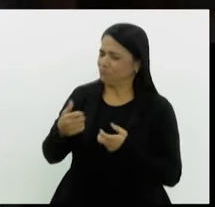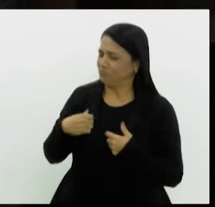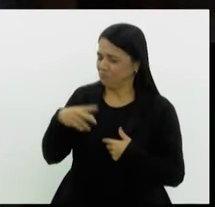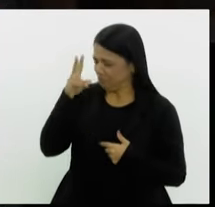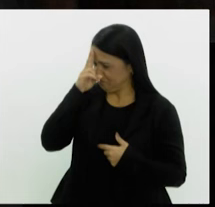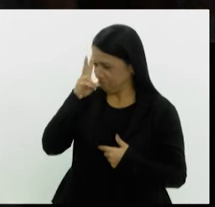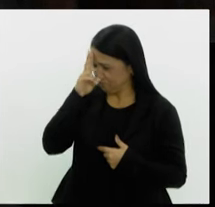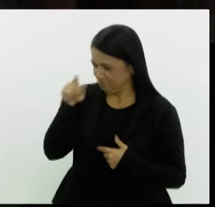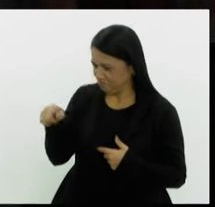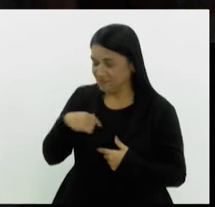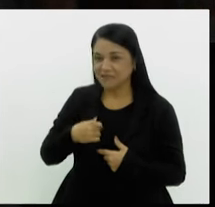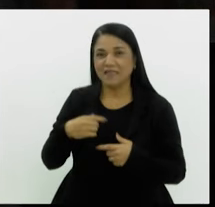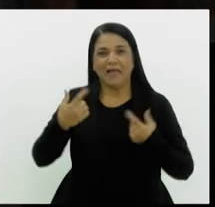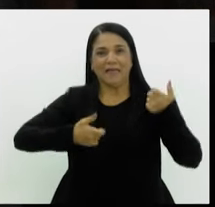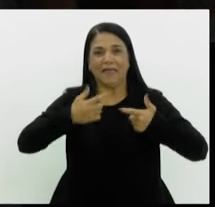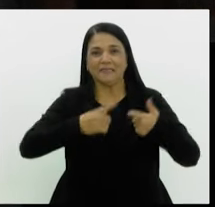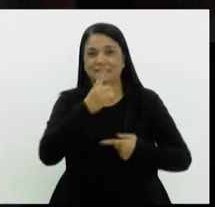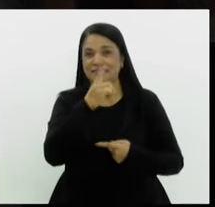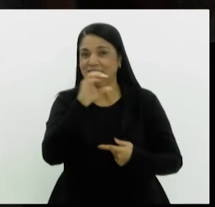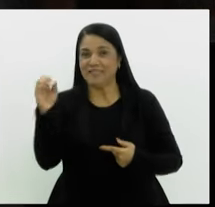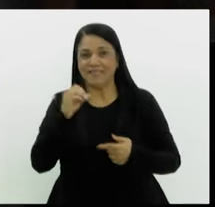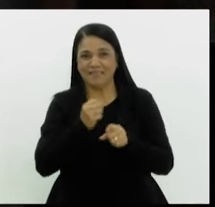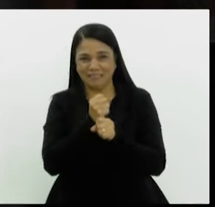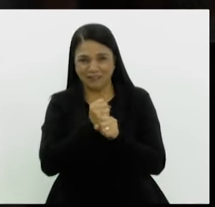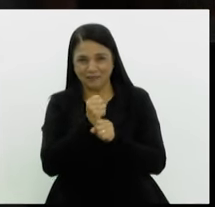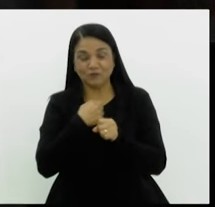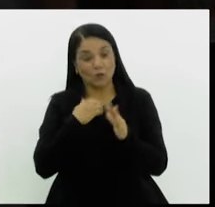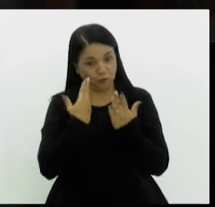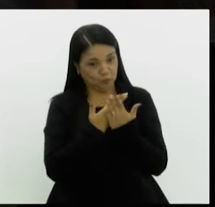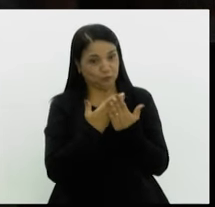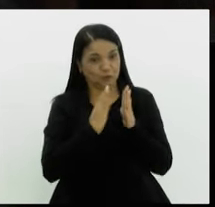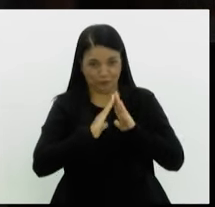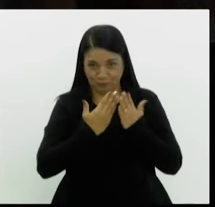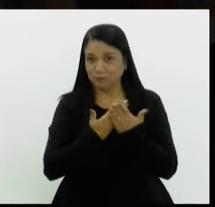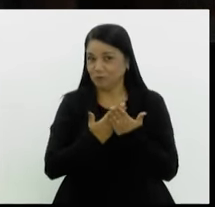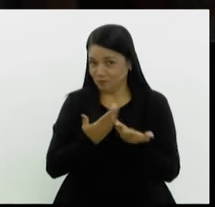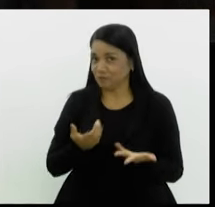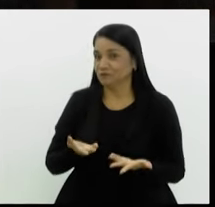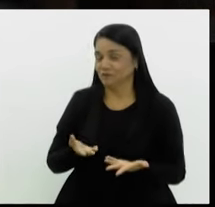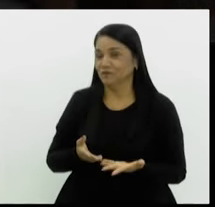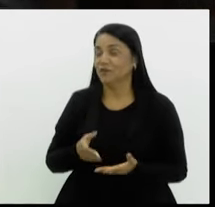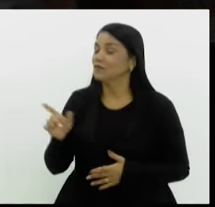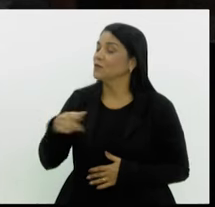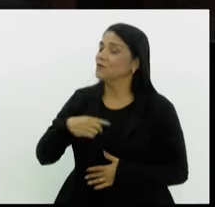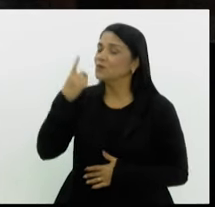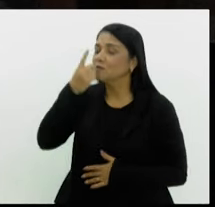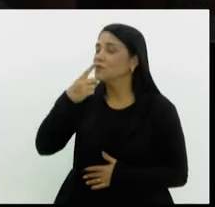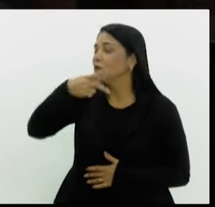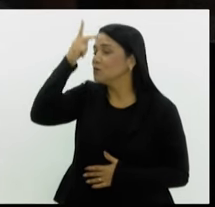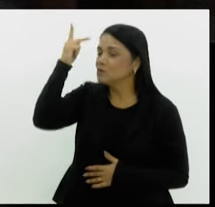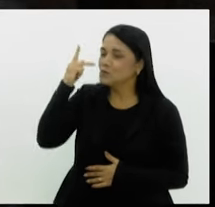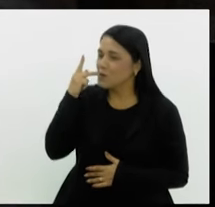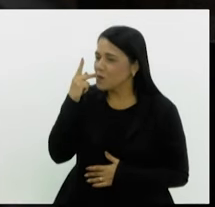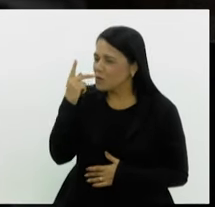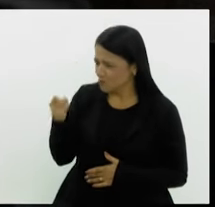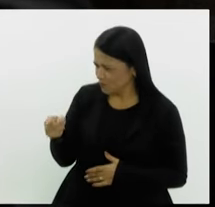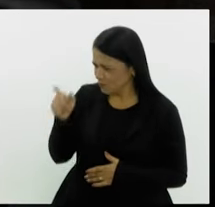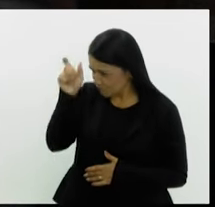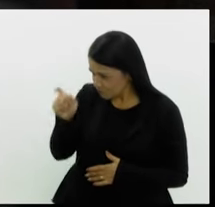Guerra dos 100 Anos. E eu estudei isso no colégio. Deputado Luiz Paulo, Vossa Excelência foi um